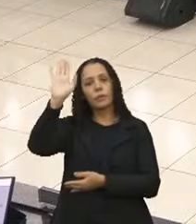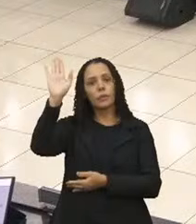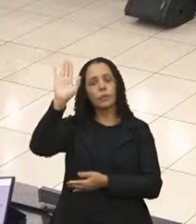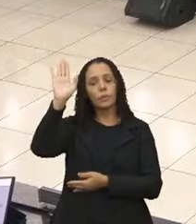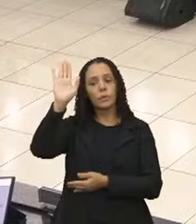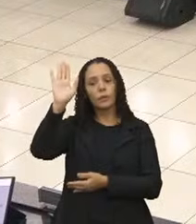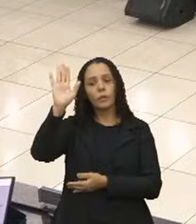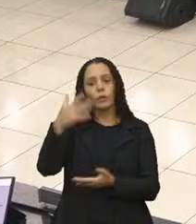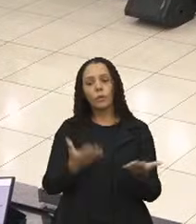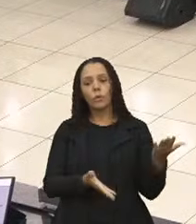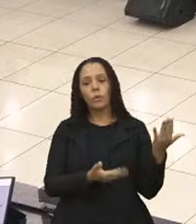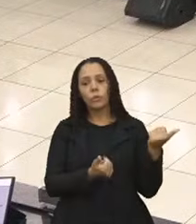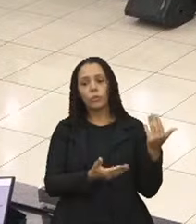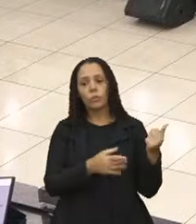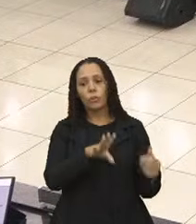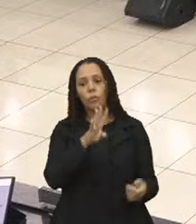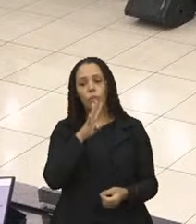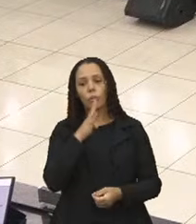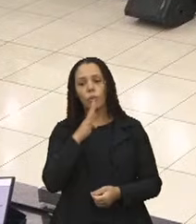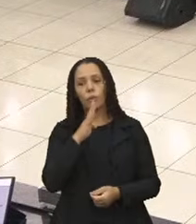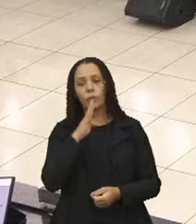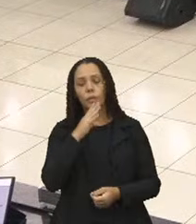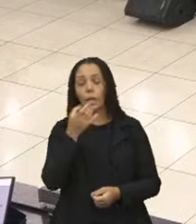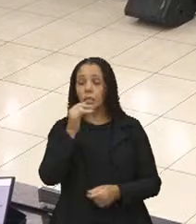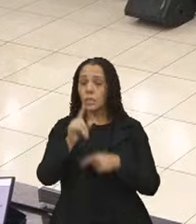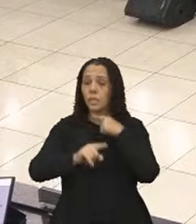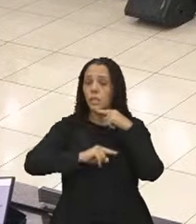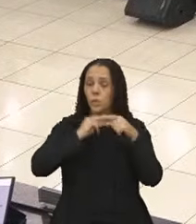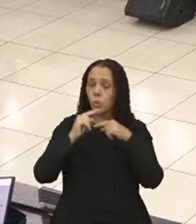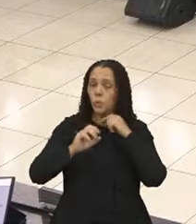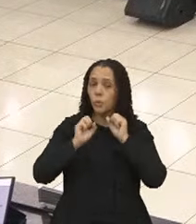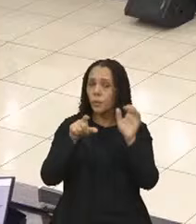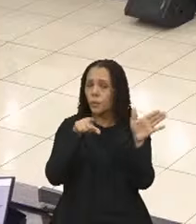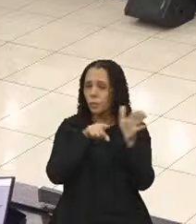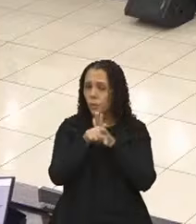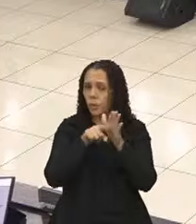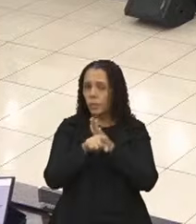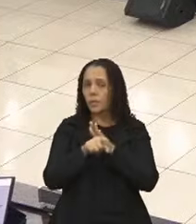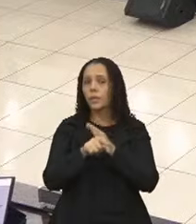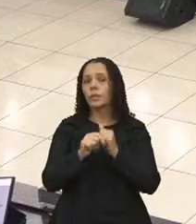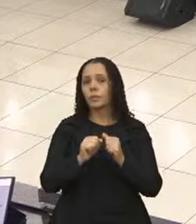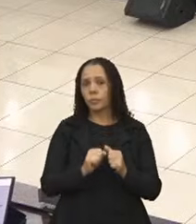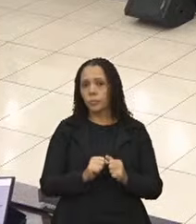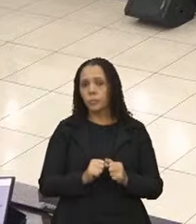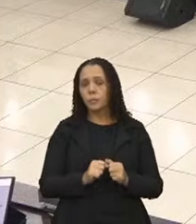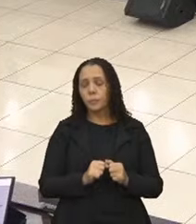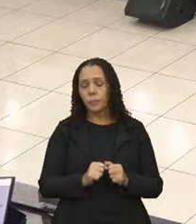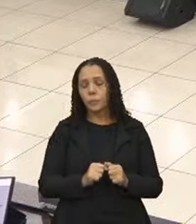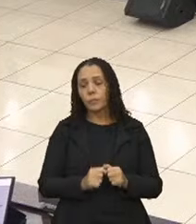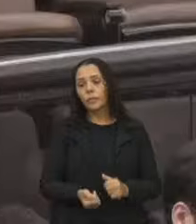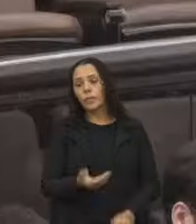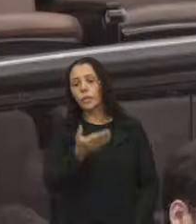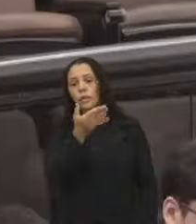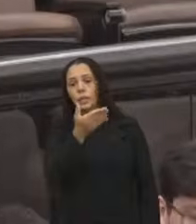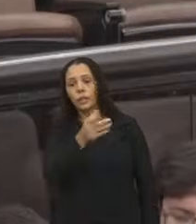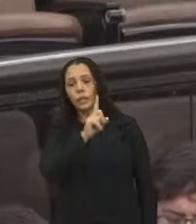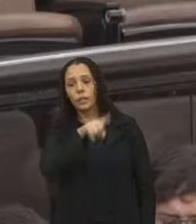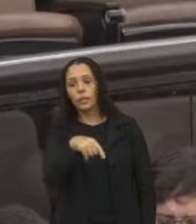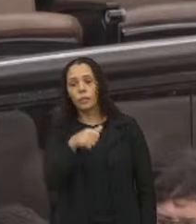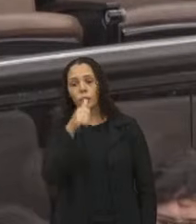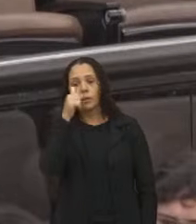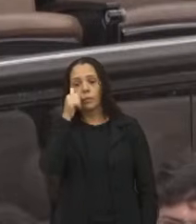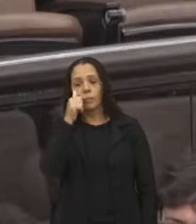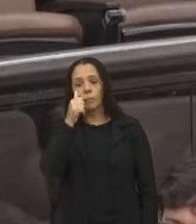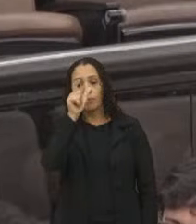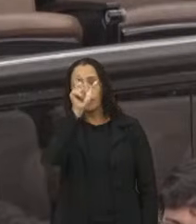os jovens te conhecer e também tirar dúvidas com você, porque eu tenho certeza que você irá recebê-los. O Guilherme é uma pessoa